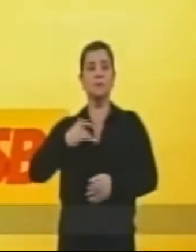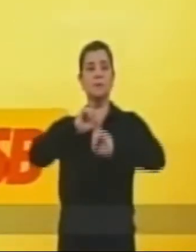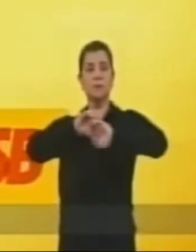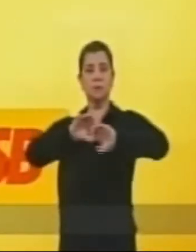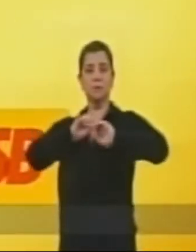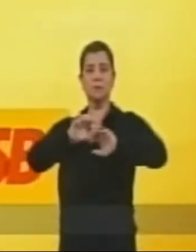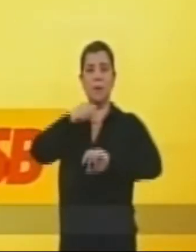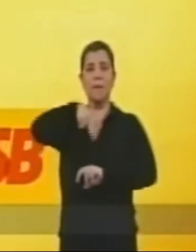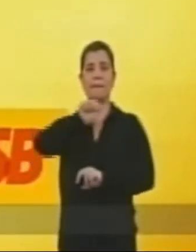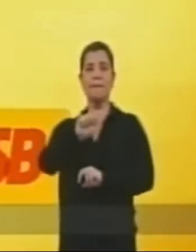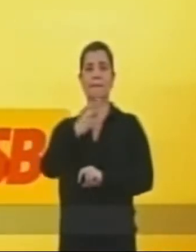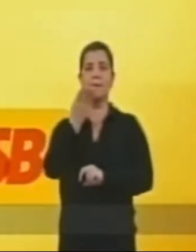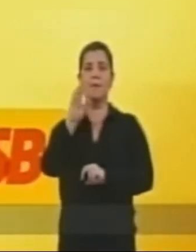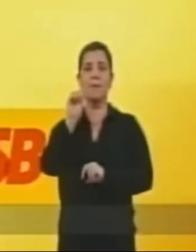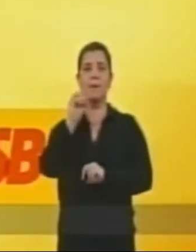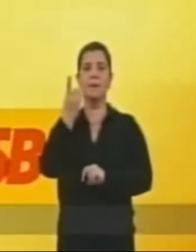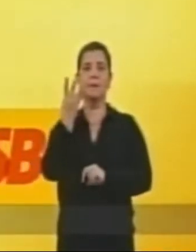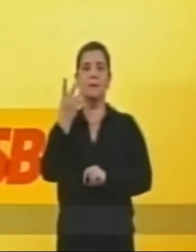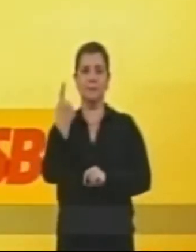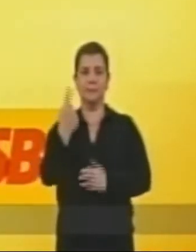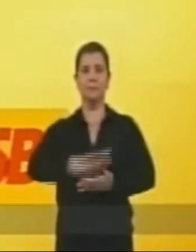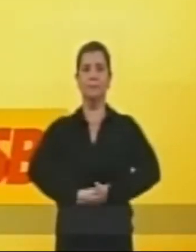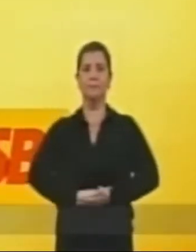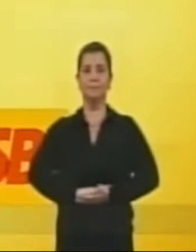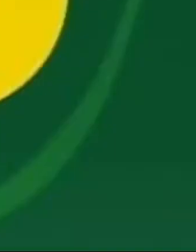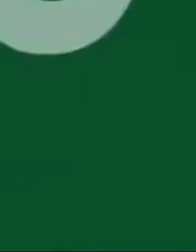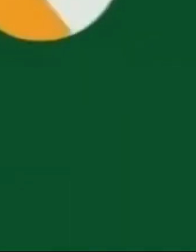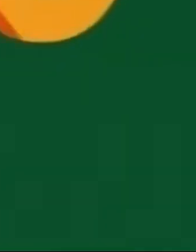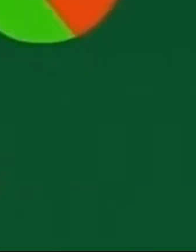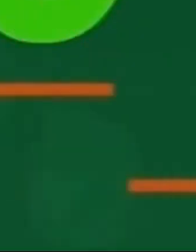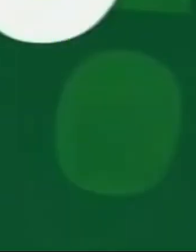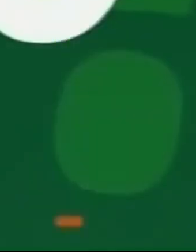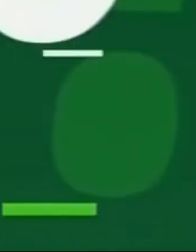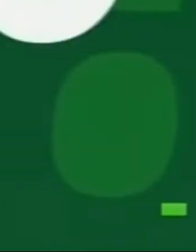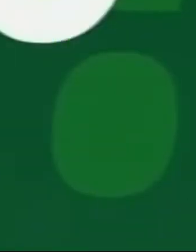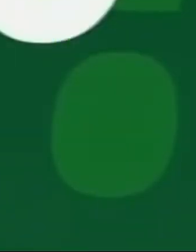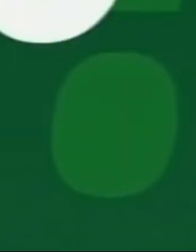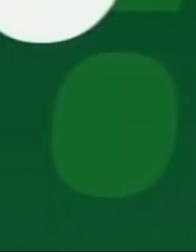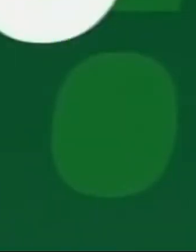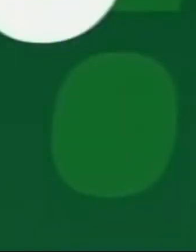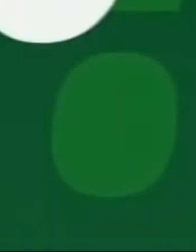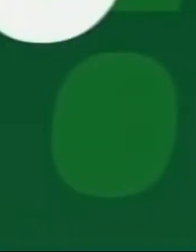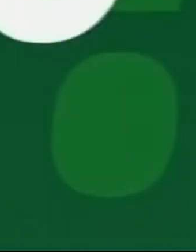econômico, saúde e educação. Ana Patela, 40-41. PSP.